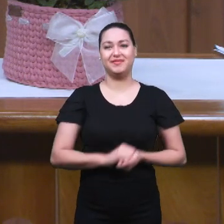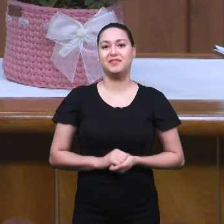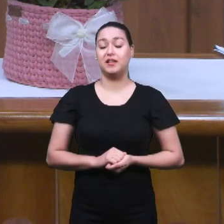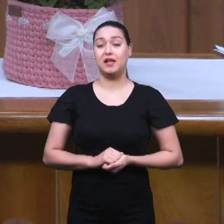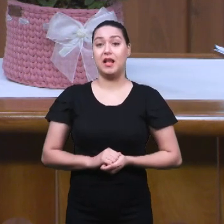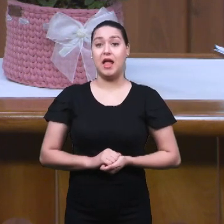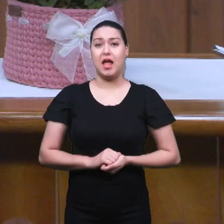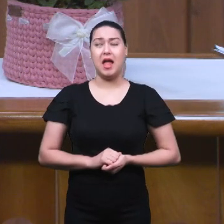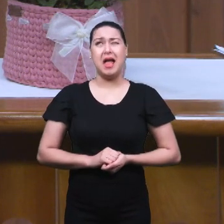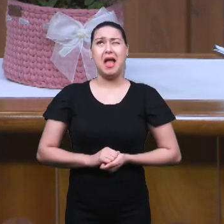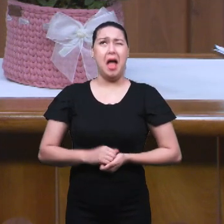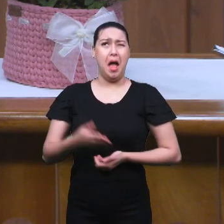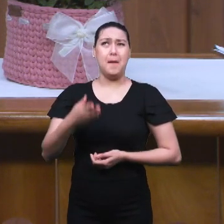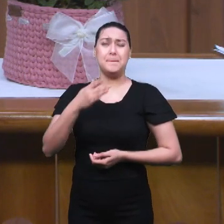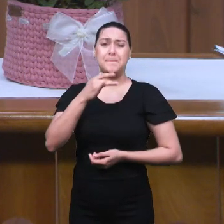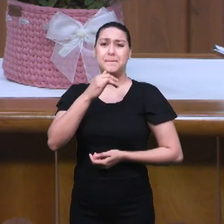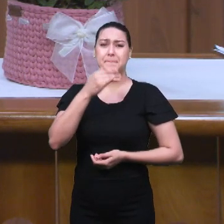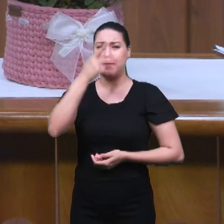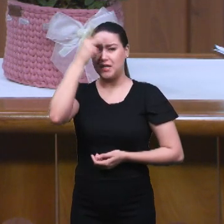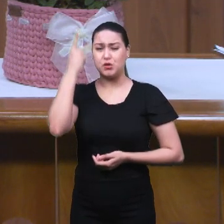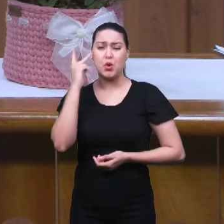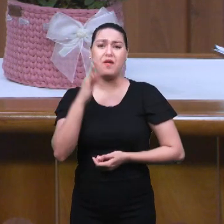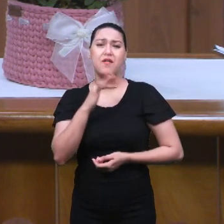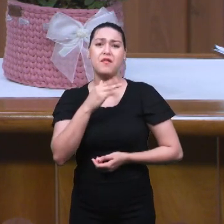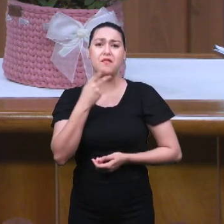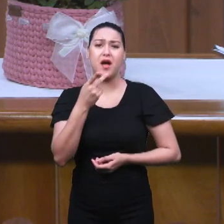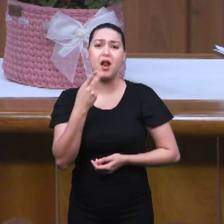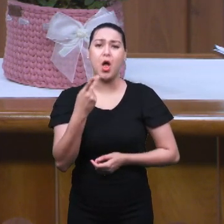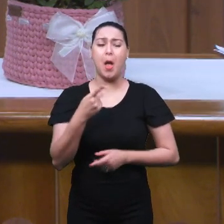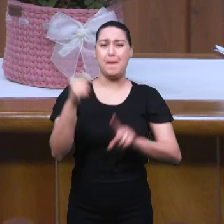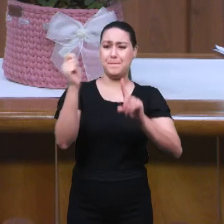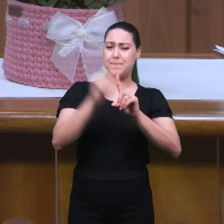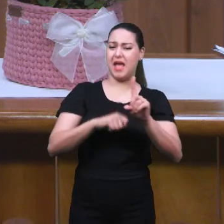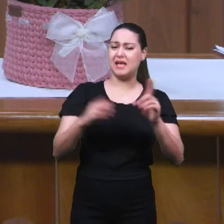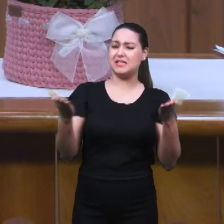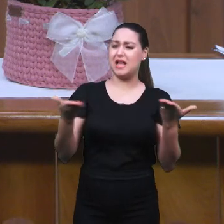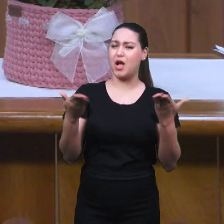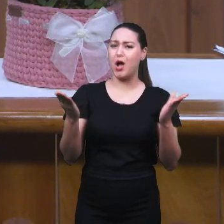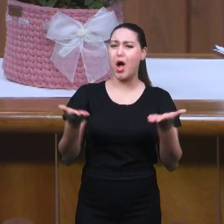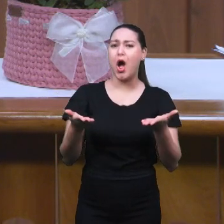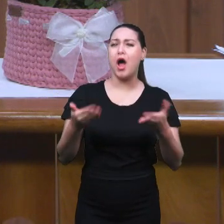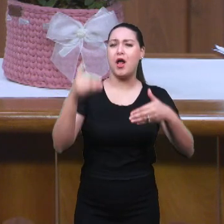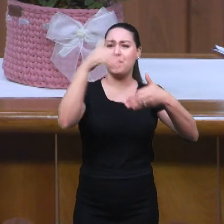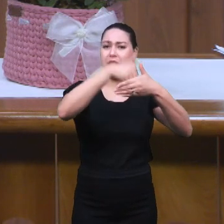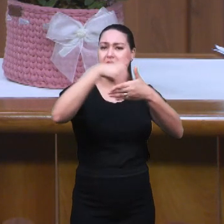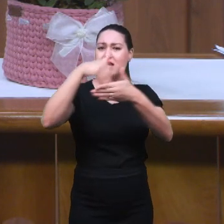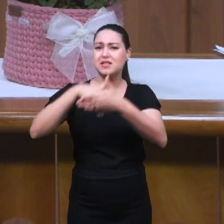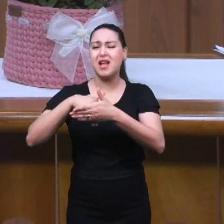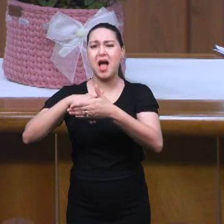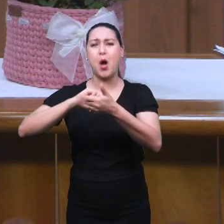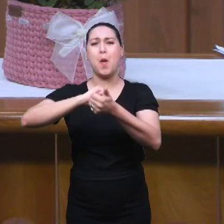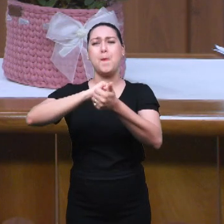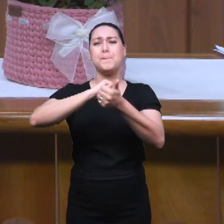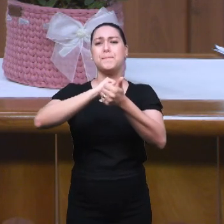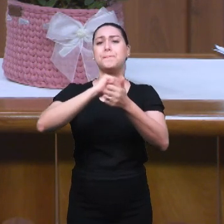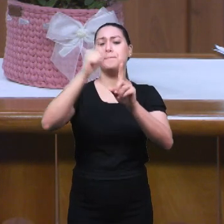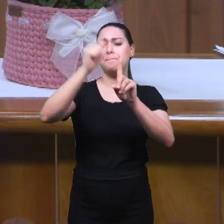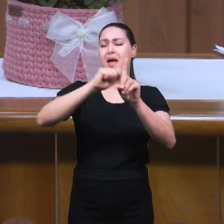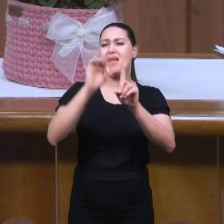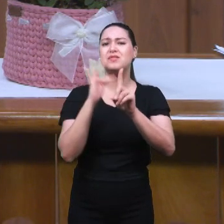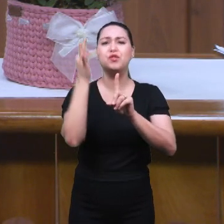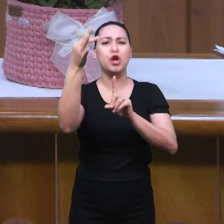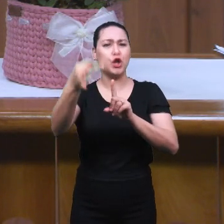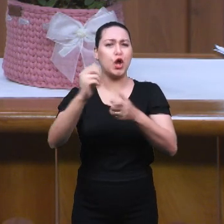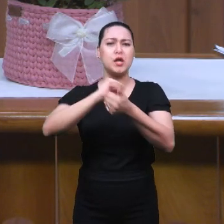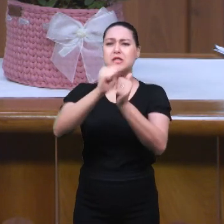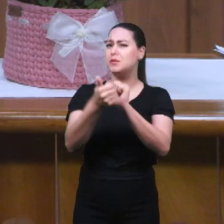mês de eleição, e o outro mês tem o negócio de esporte, no mundo inteiro. É isso mesmo, todo dia tem um esporte,